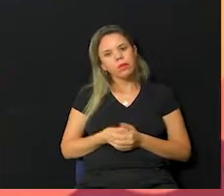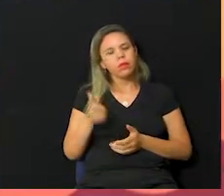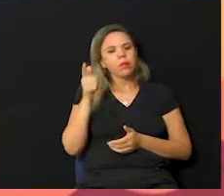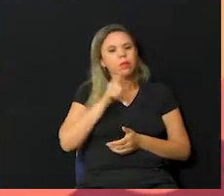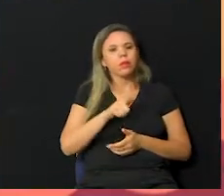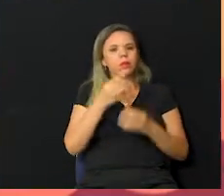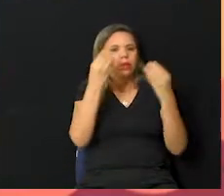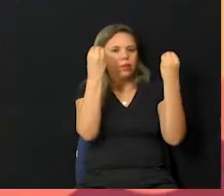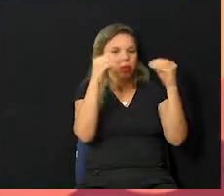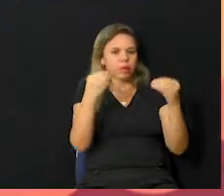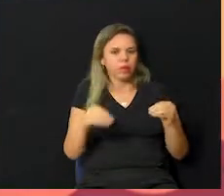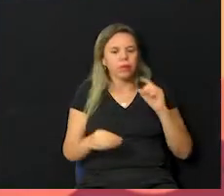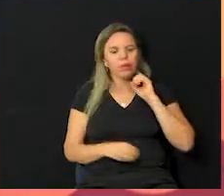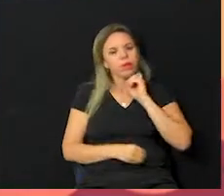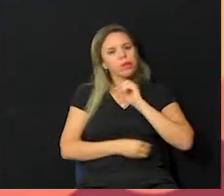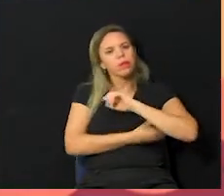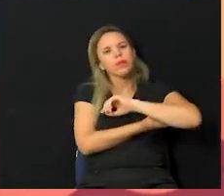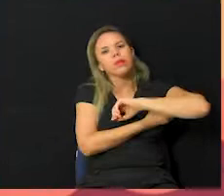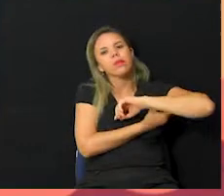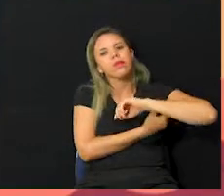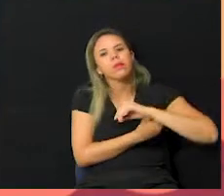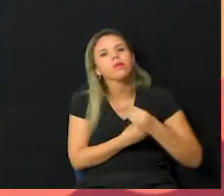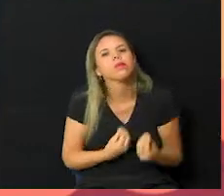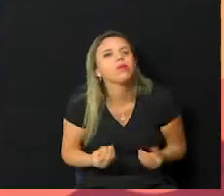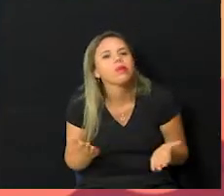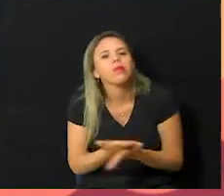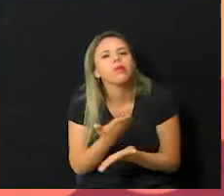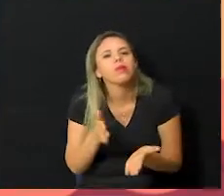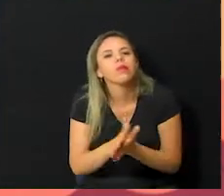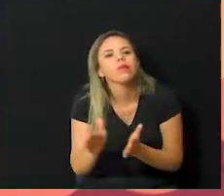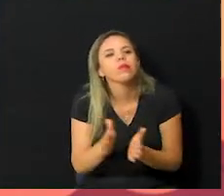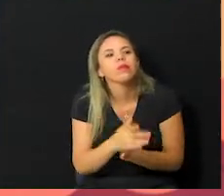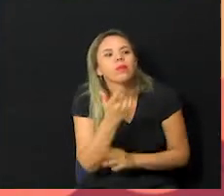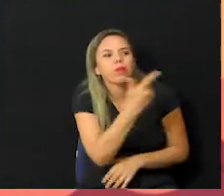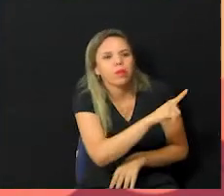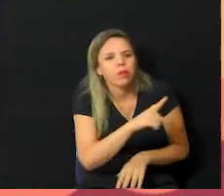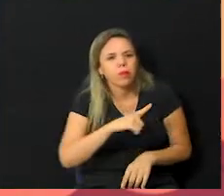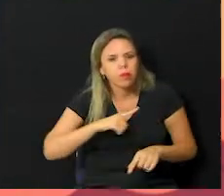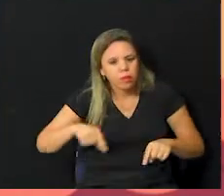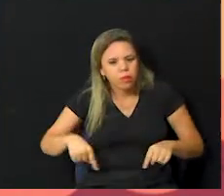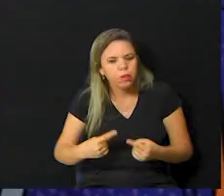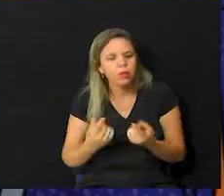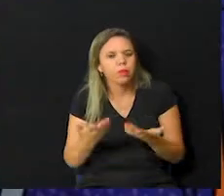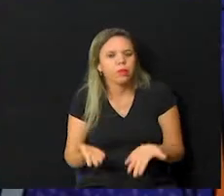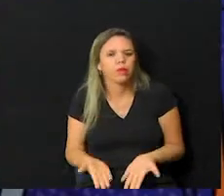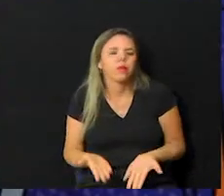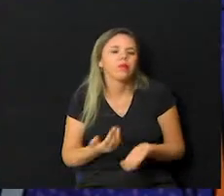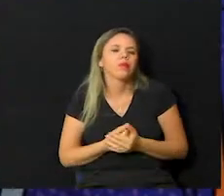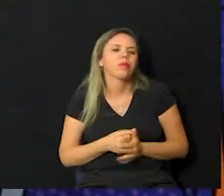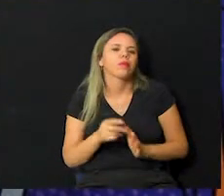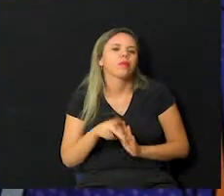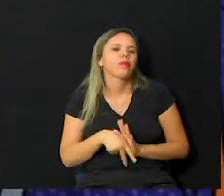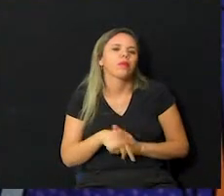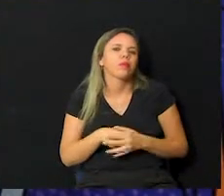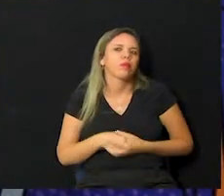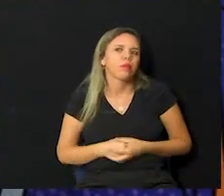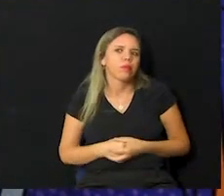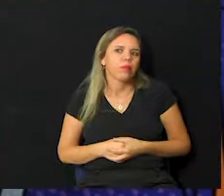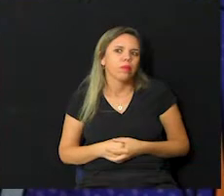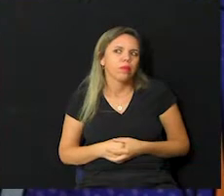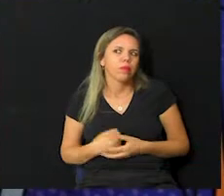de conseguir colocar no mercado o livro, né, tem um outro desafio que você enfrentou ali no